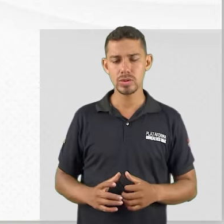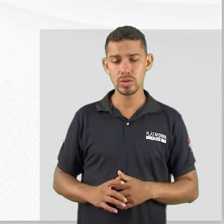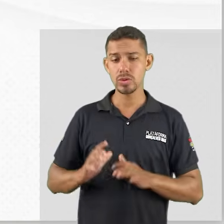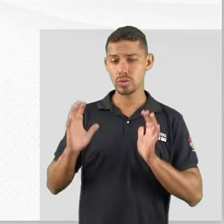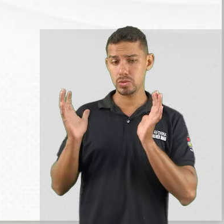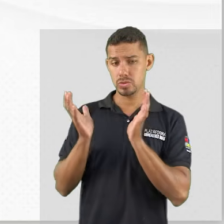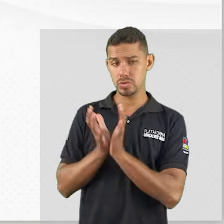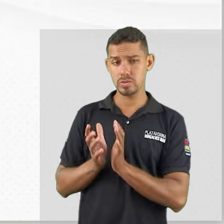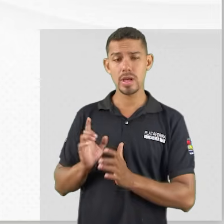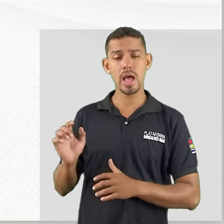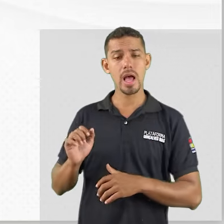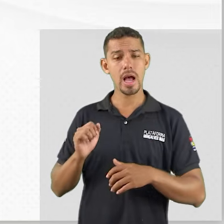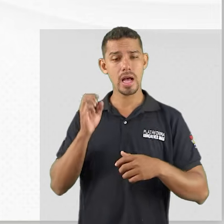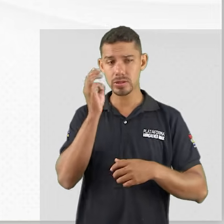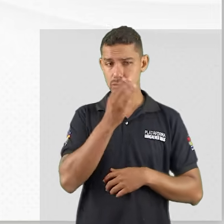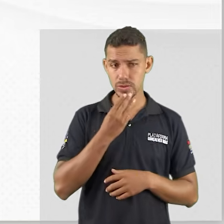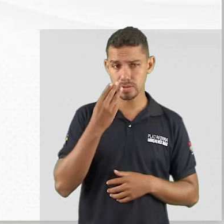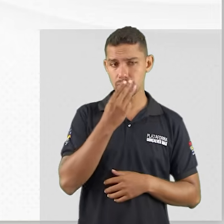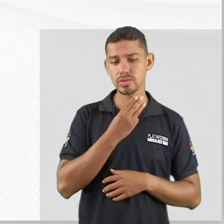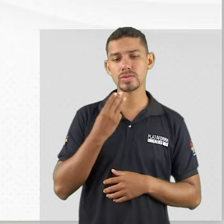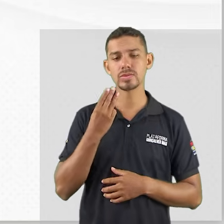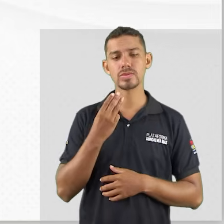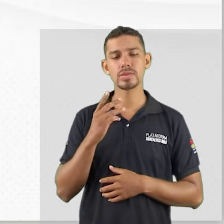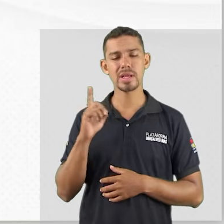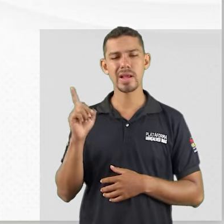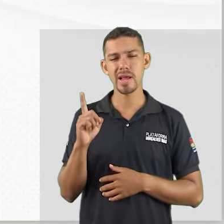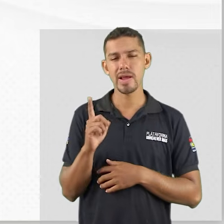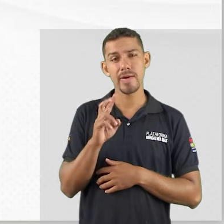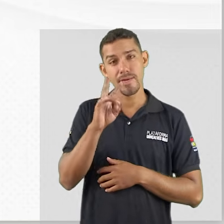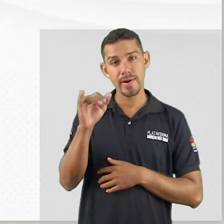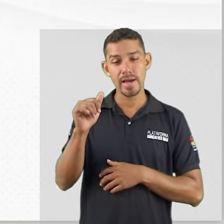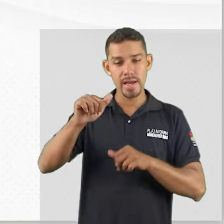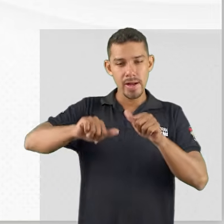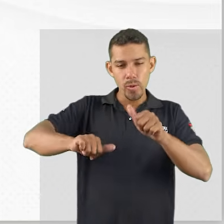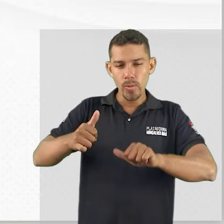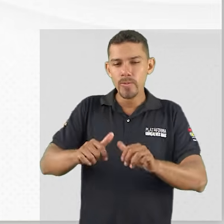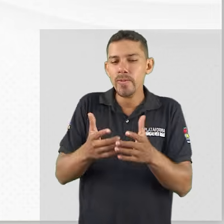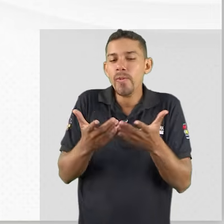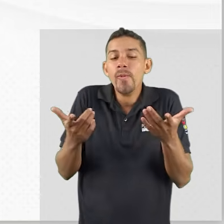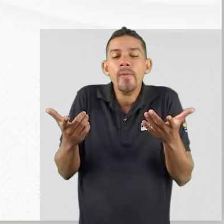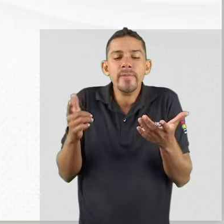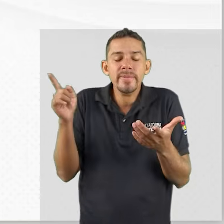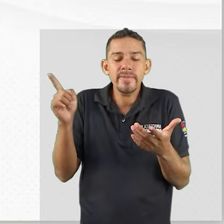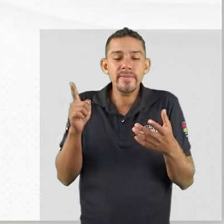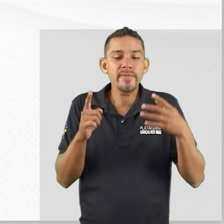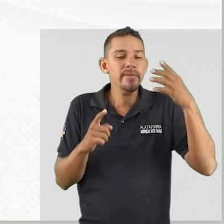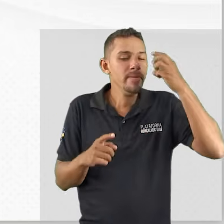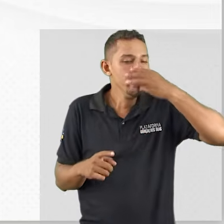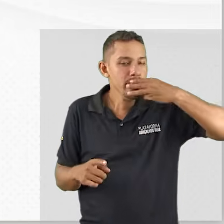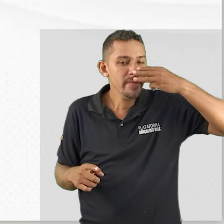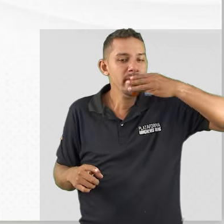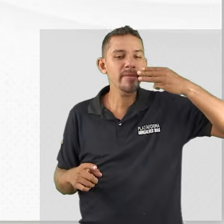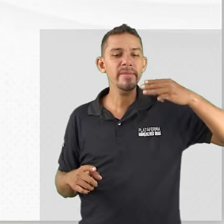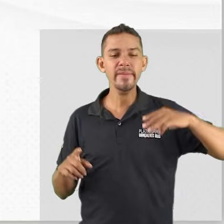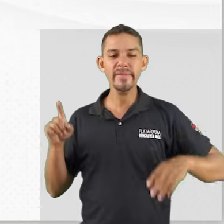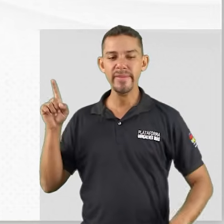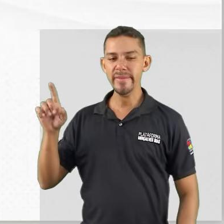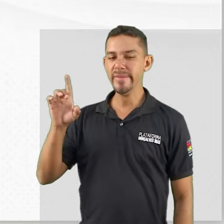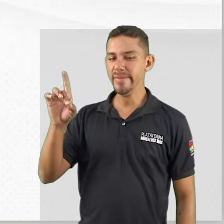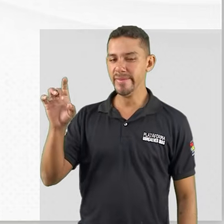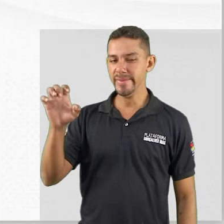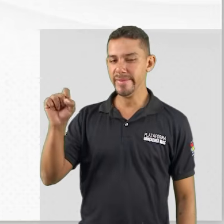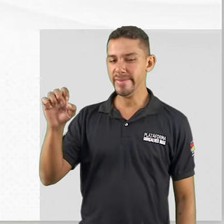fosfato, açúcar e base nitrogenada, vocês vão avaliar qual é o açúcar. É uma desoxirribose? Ah, se é